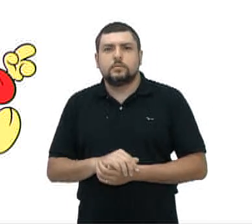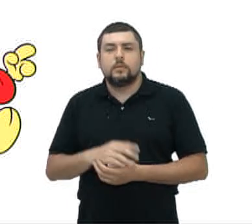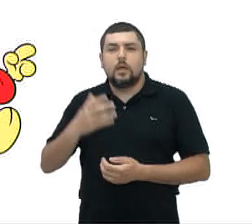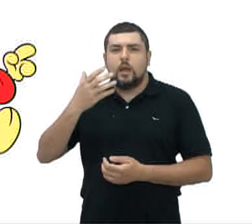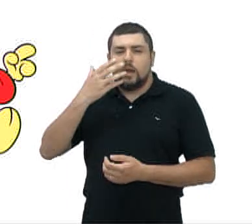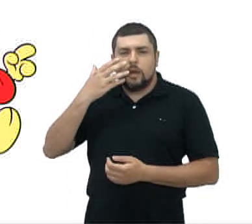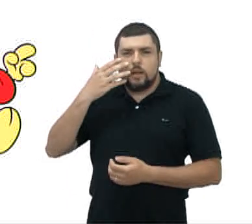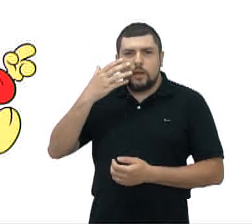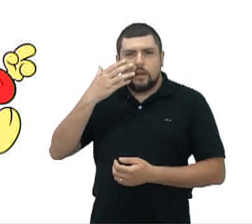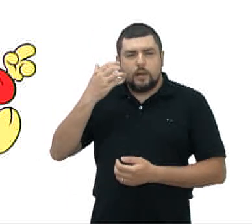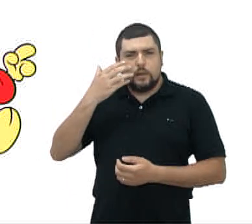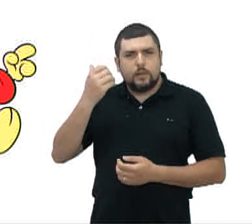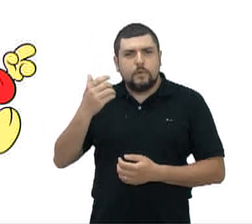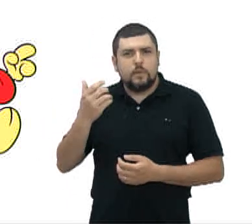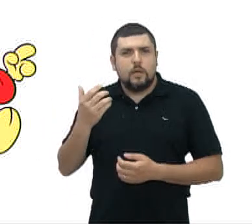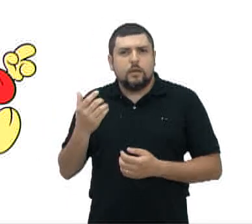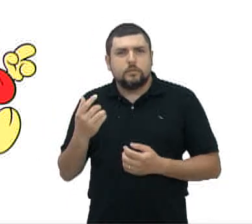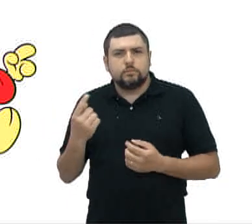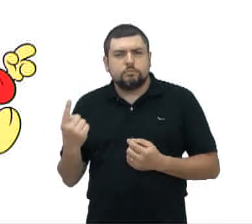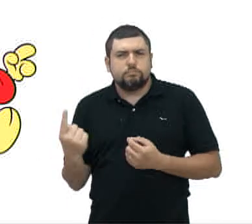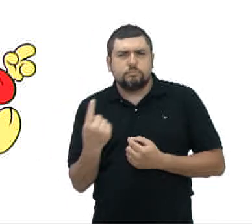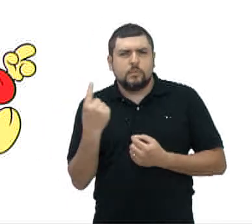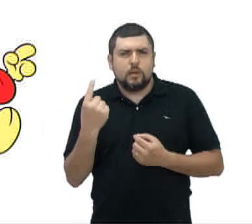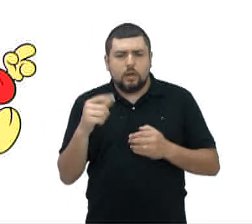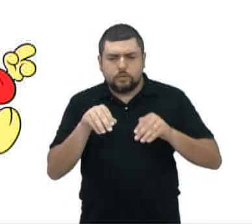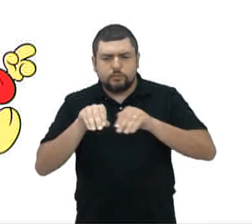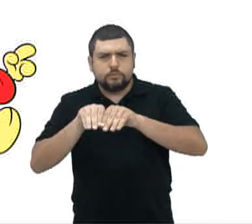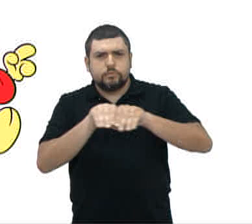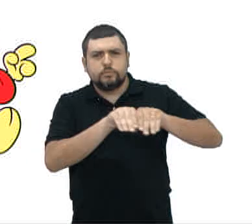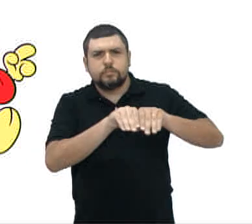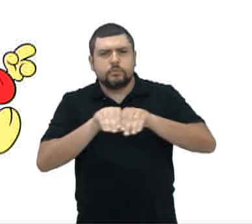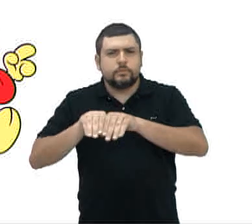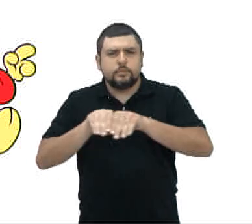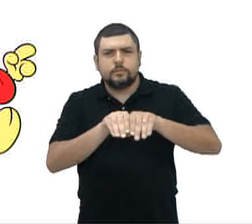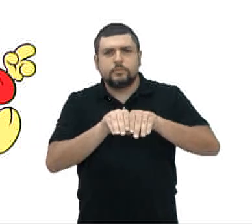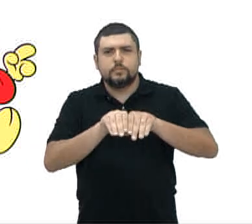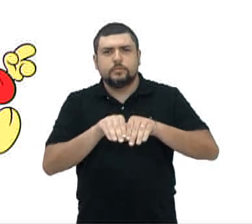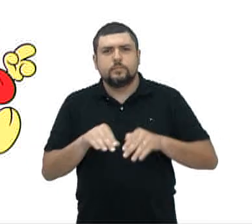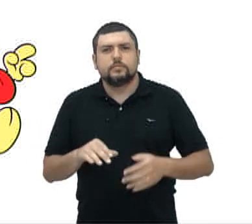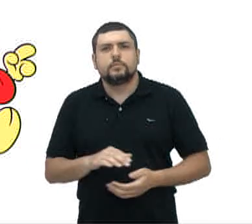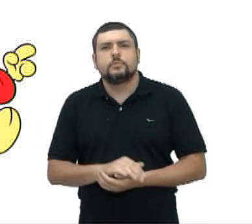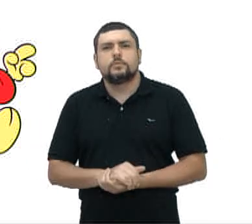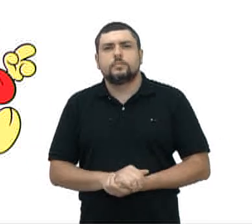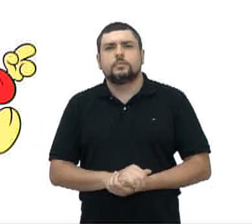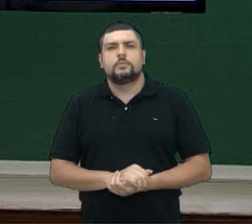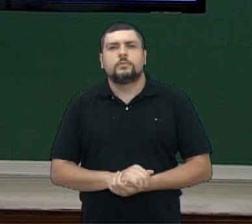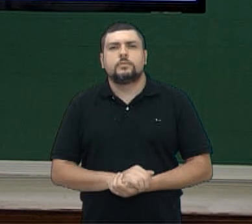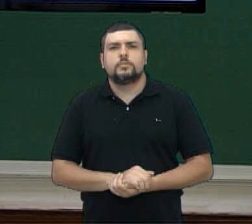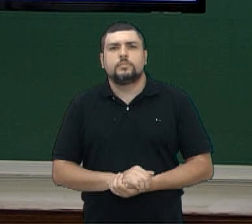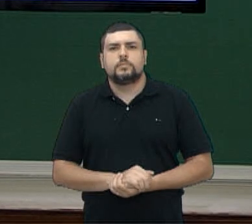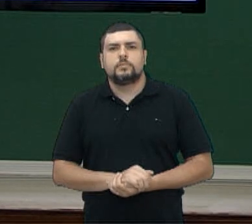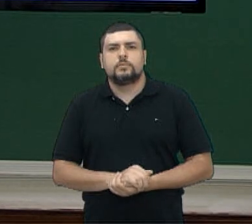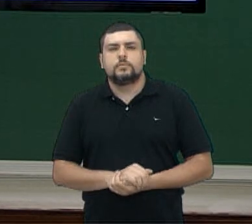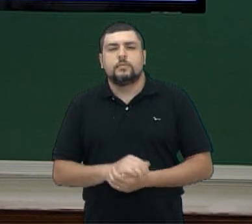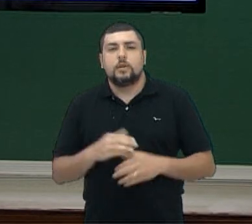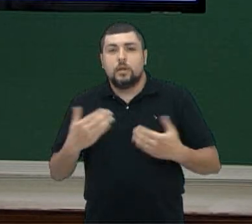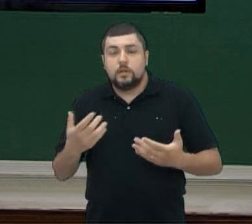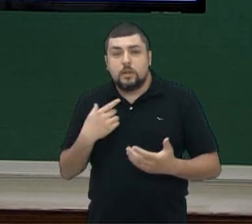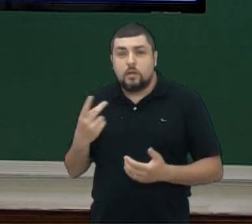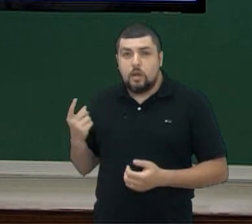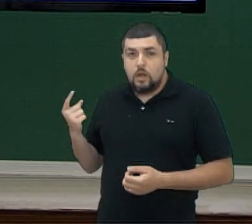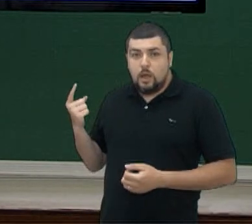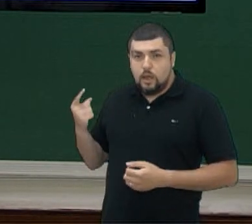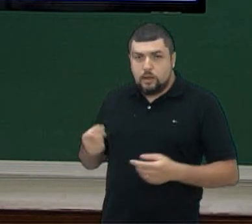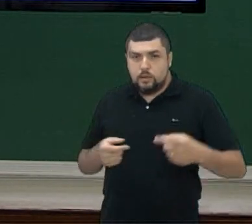is as tall as Oddie. Aqui a resposta certa seria que o Garfield é tão alto quanto o Oddie. No caso aqui, um